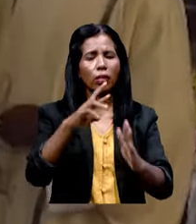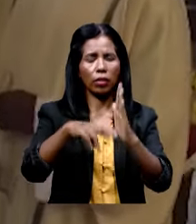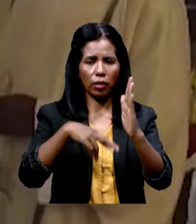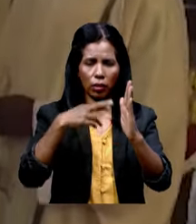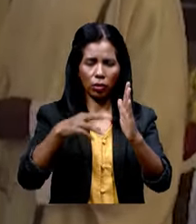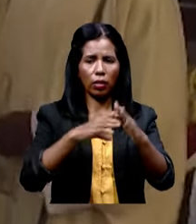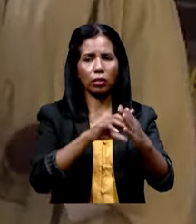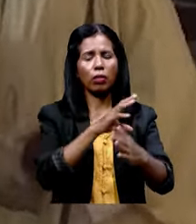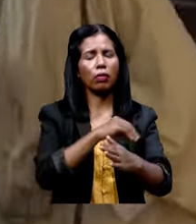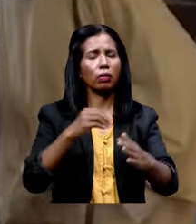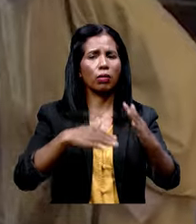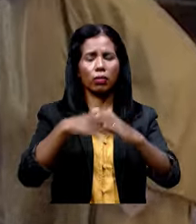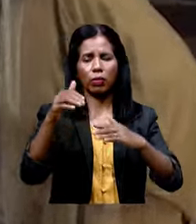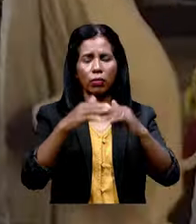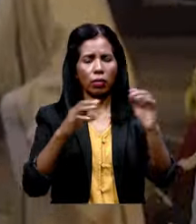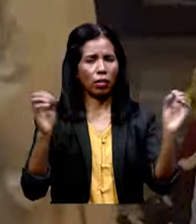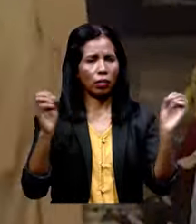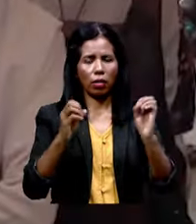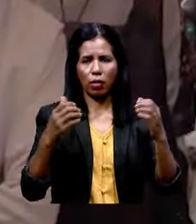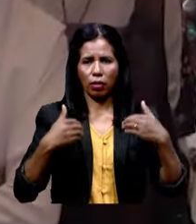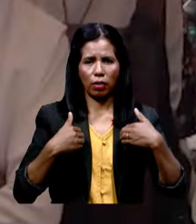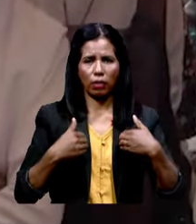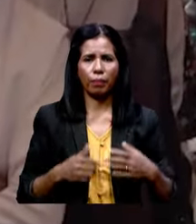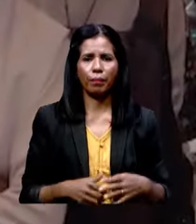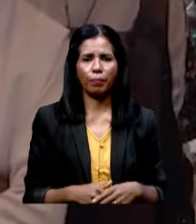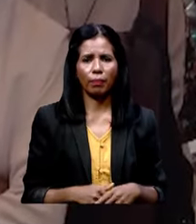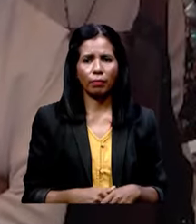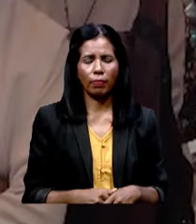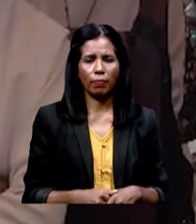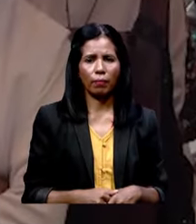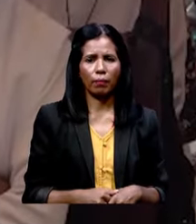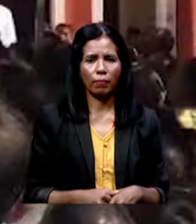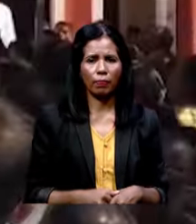infraestrutura lá adequado. Romaldo Neves, Jaime dos Santos, GMN.